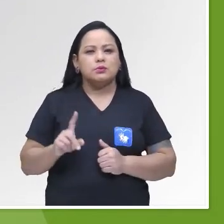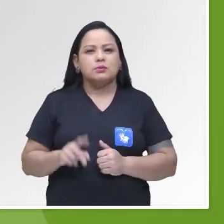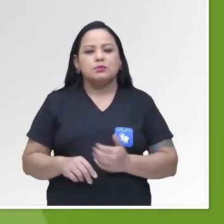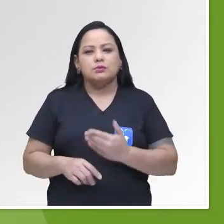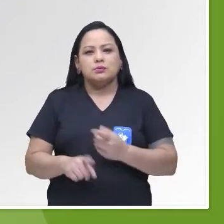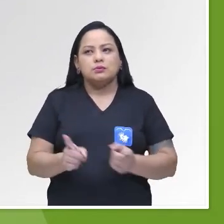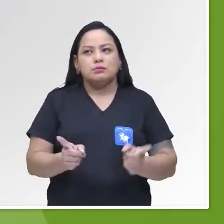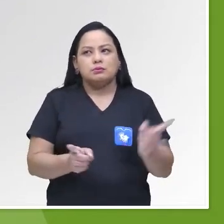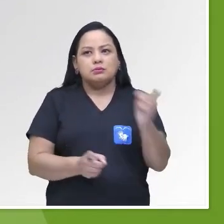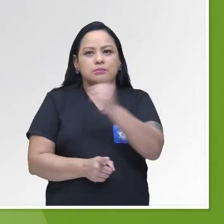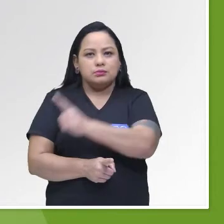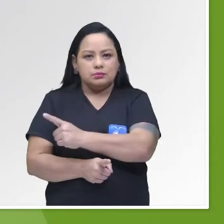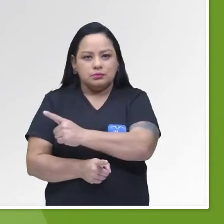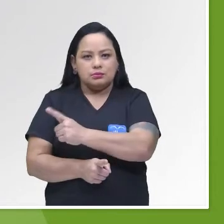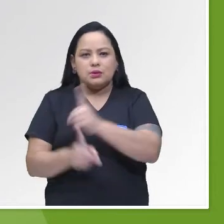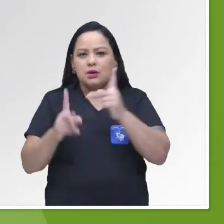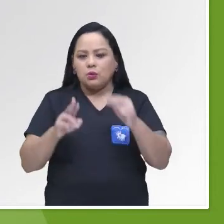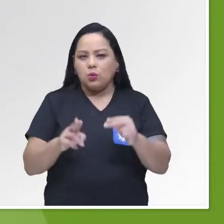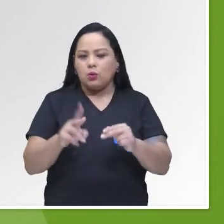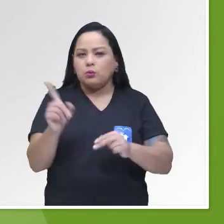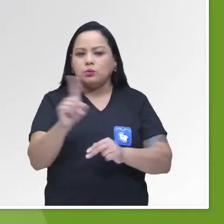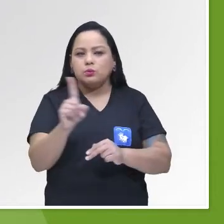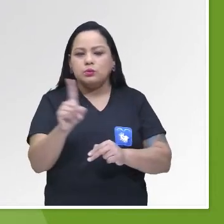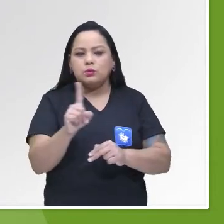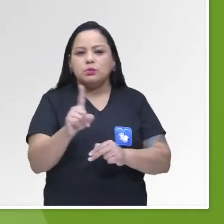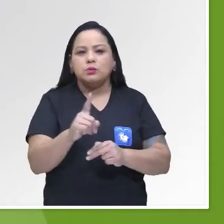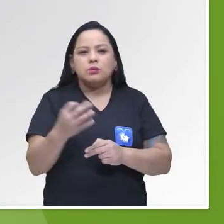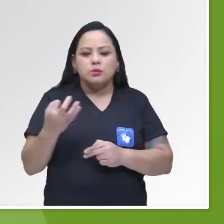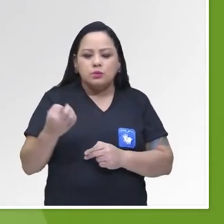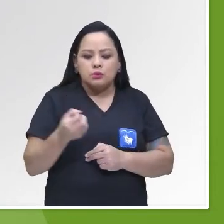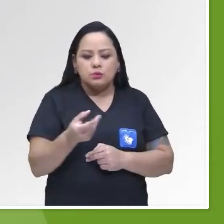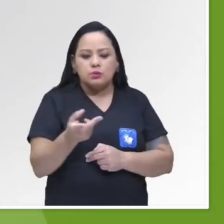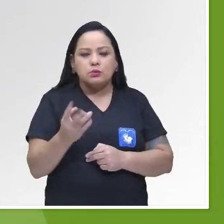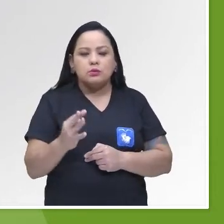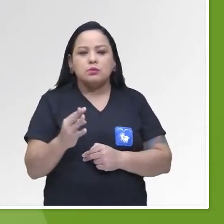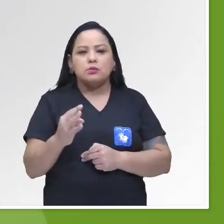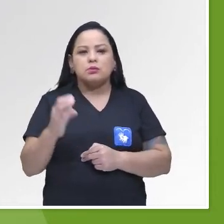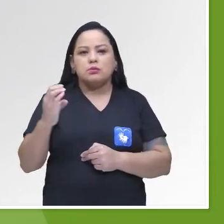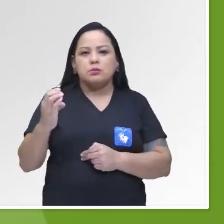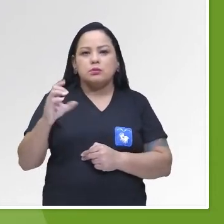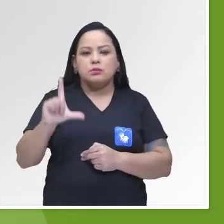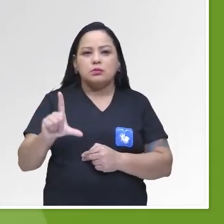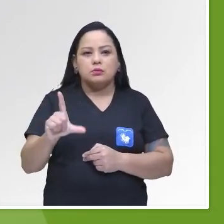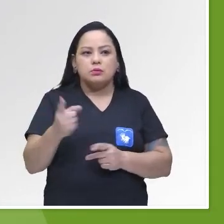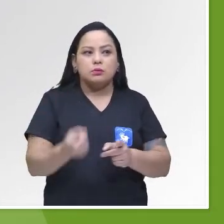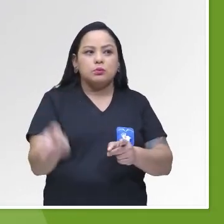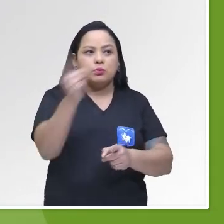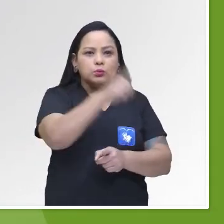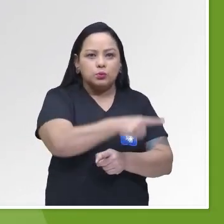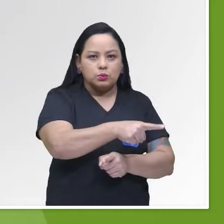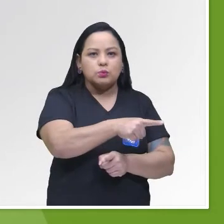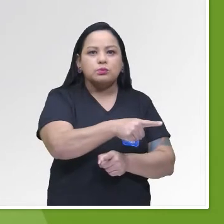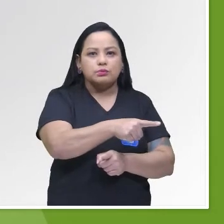está igual à quantidade de cloro lá no produtos. E aí a gente vai perceber que a